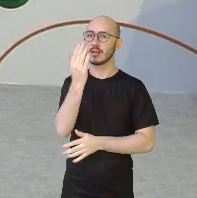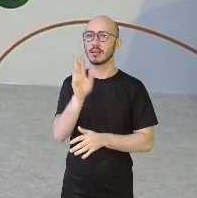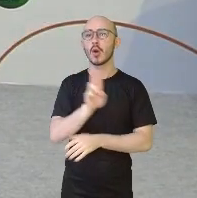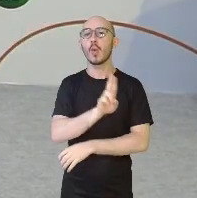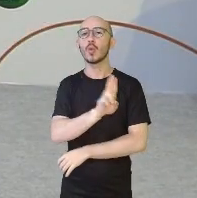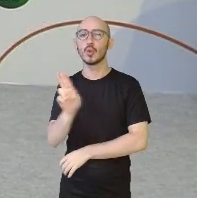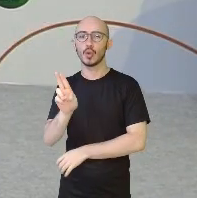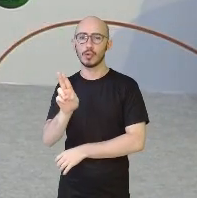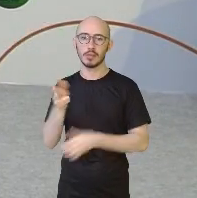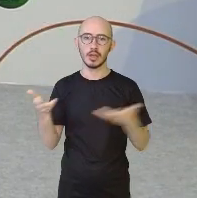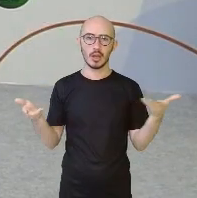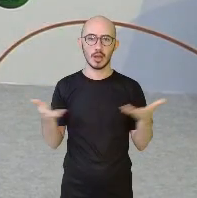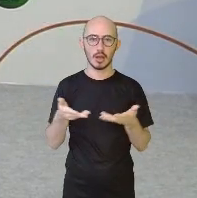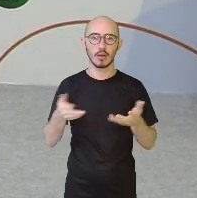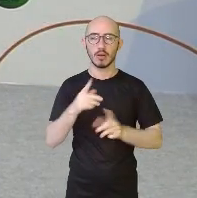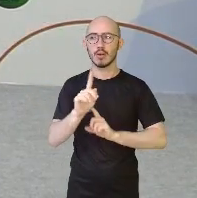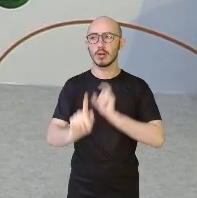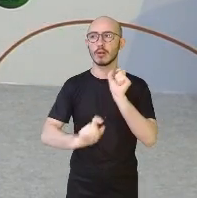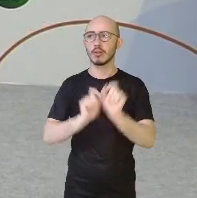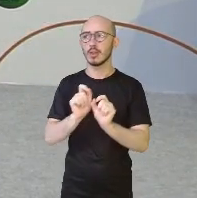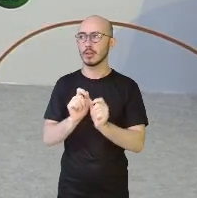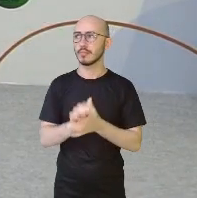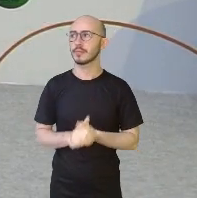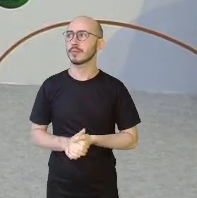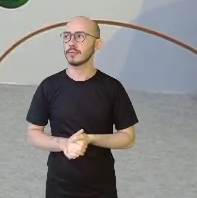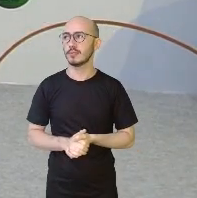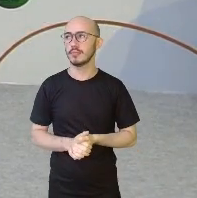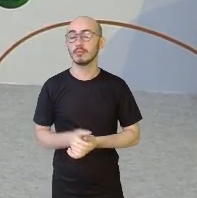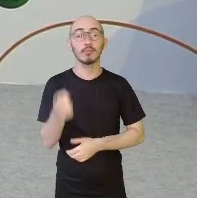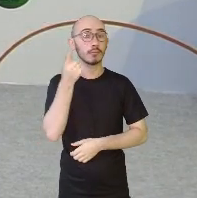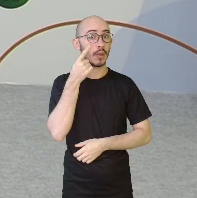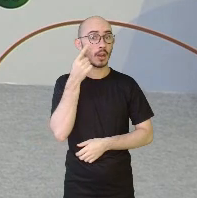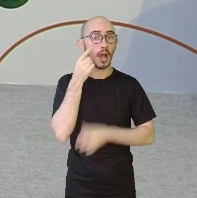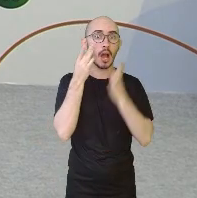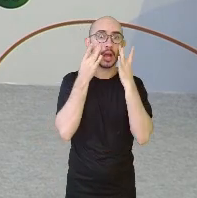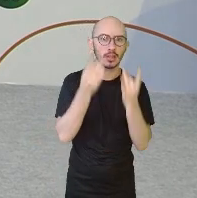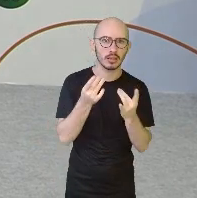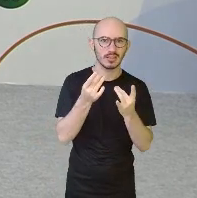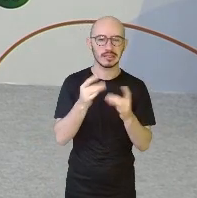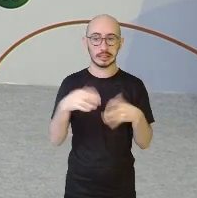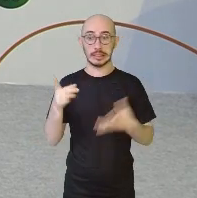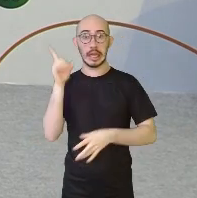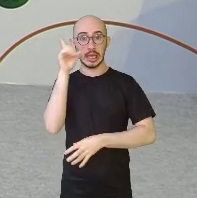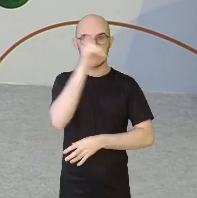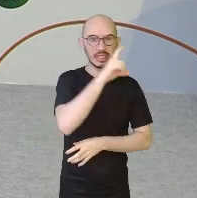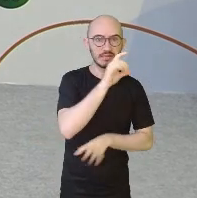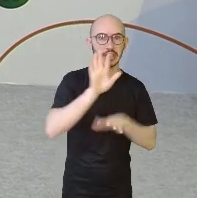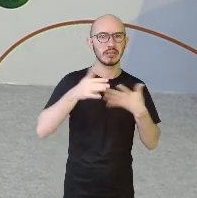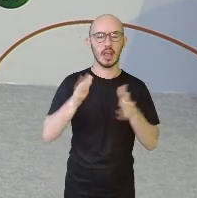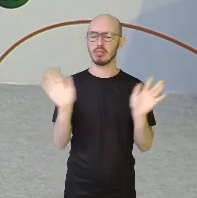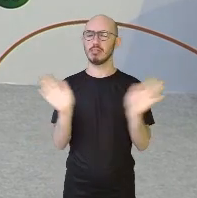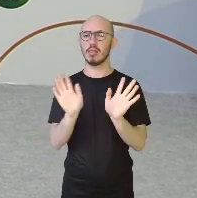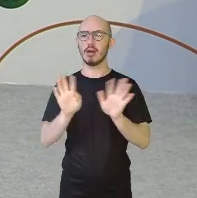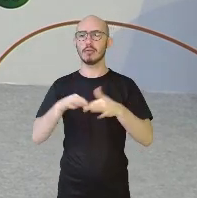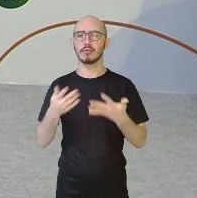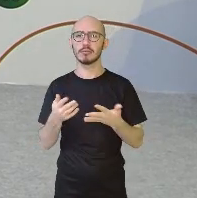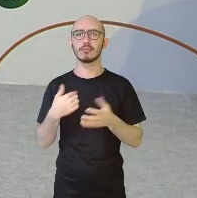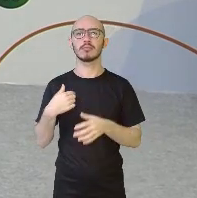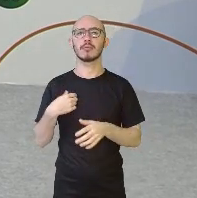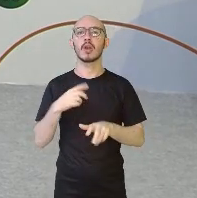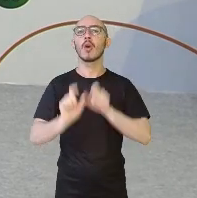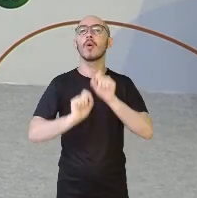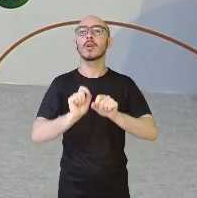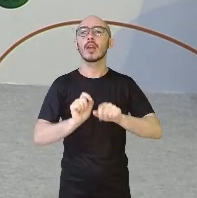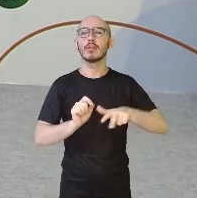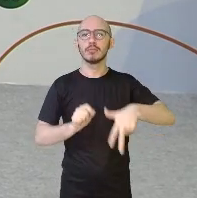nós iremos fazer. Meia-lua de frente. E professor, e é difícil? É não. Ó, dá uma alongadinha aqui, ó, puxa o pezinho para